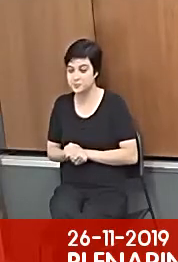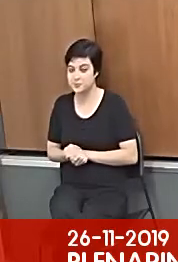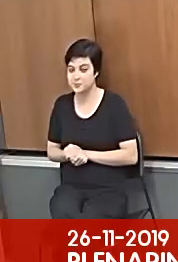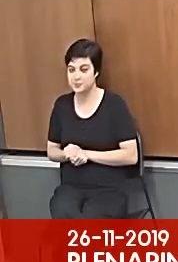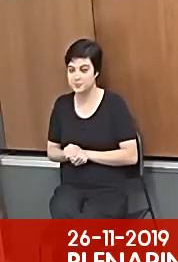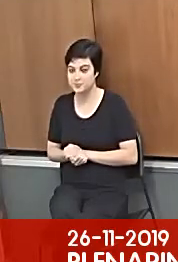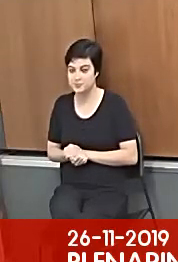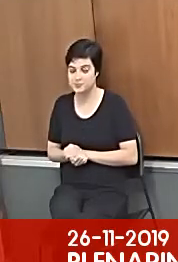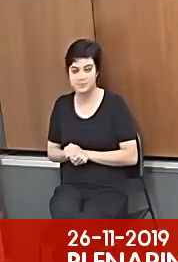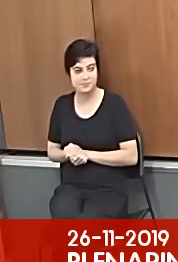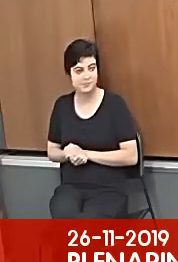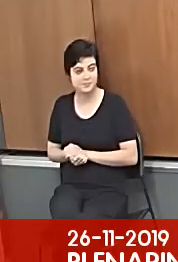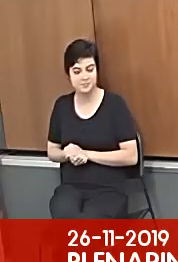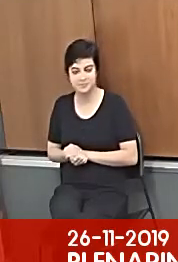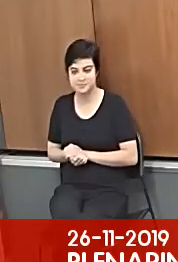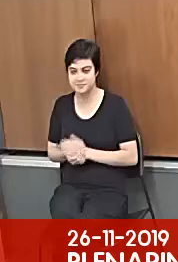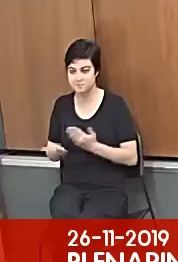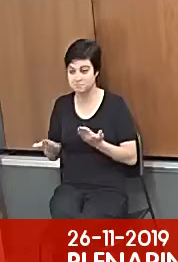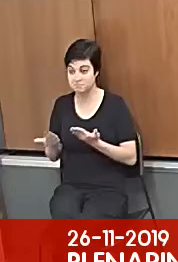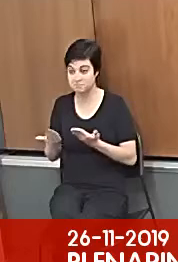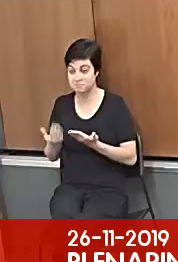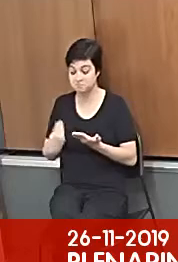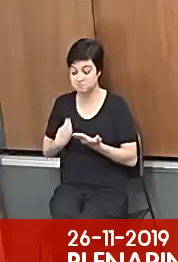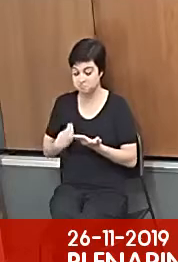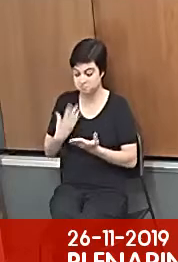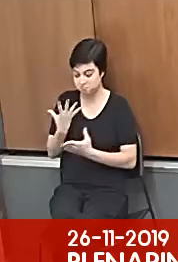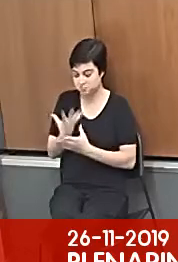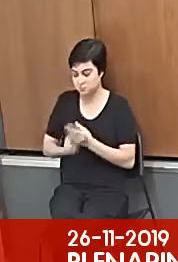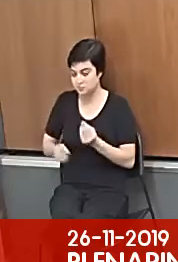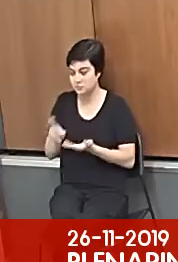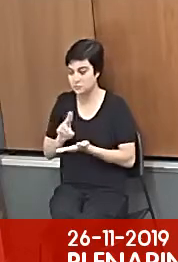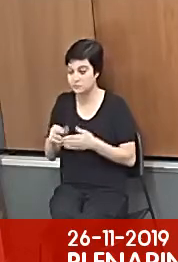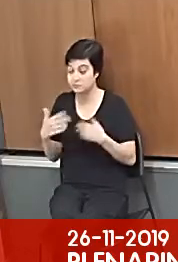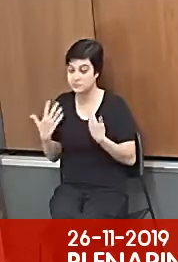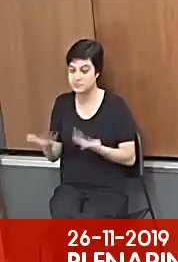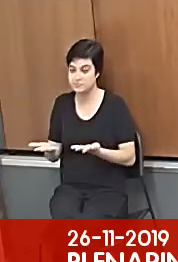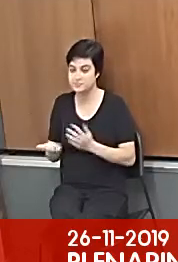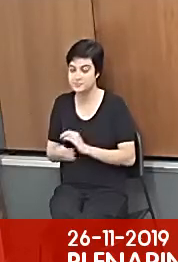Tá, então, estava aqui agora, dona Vilma, sumiu.